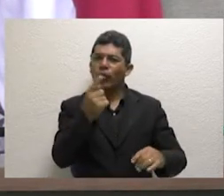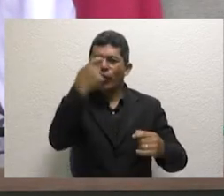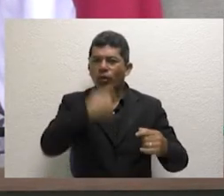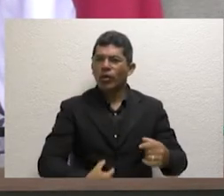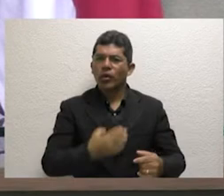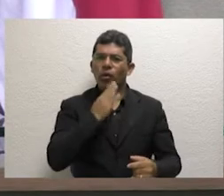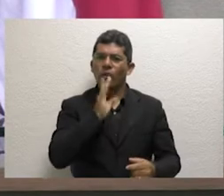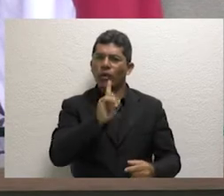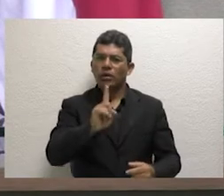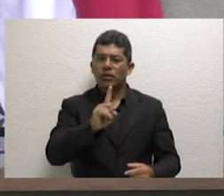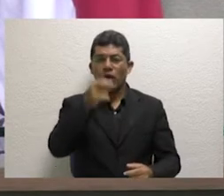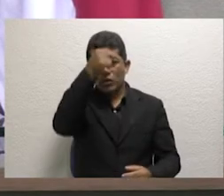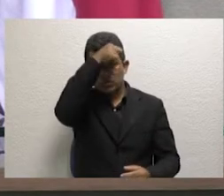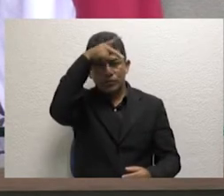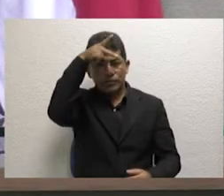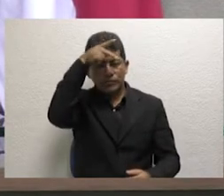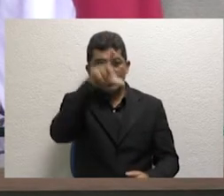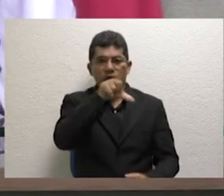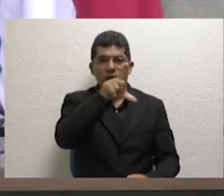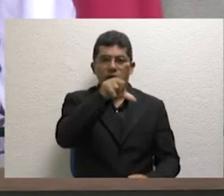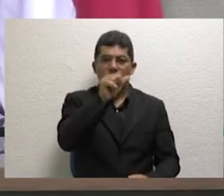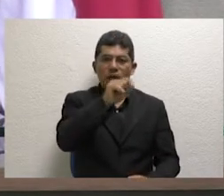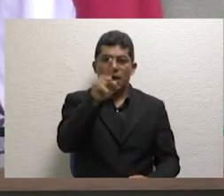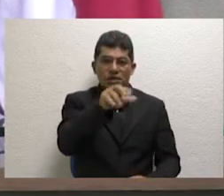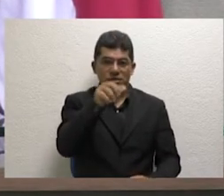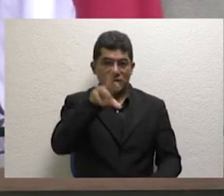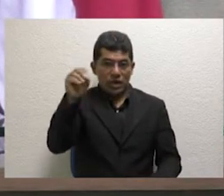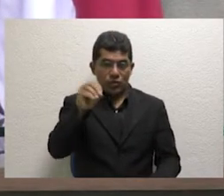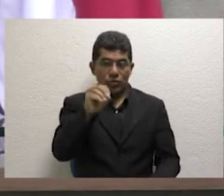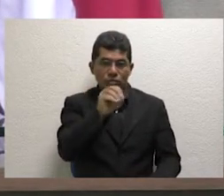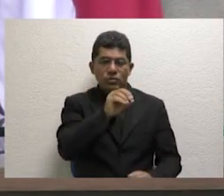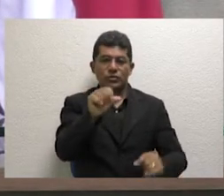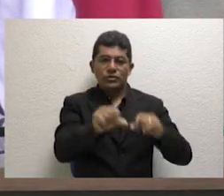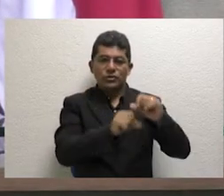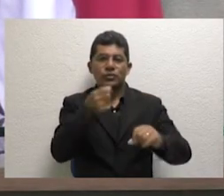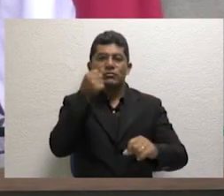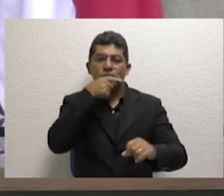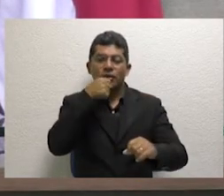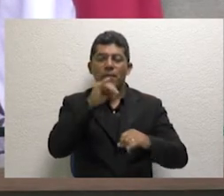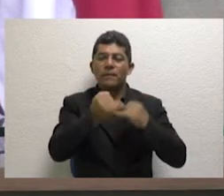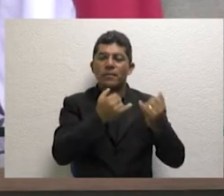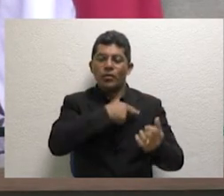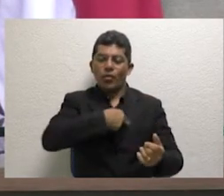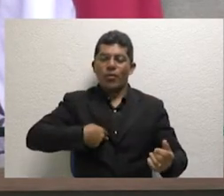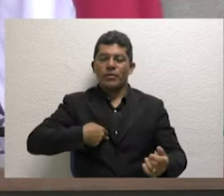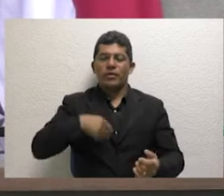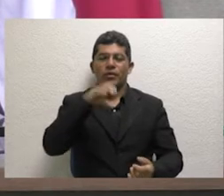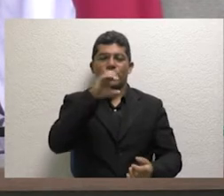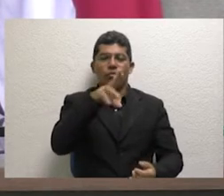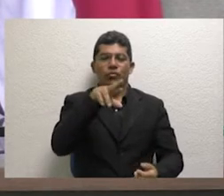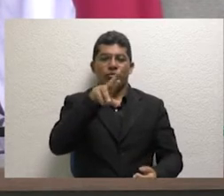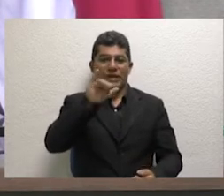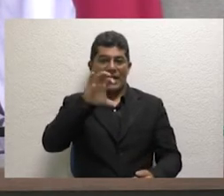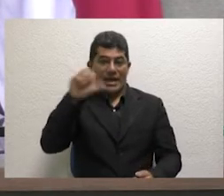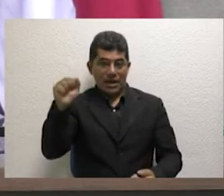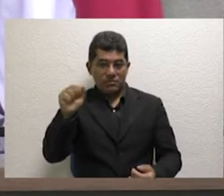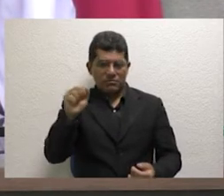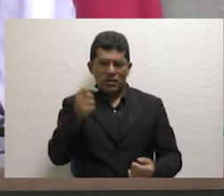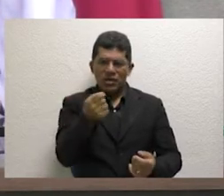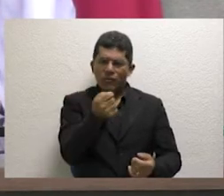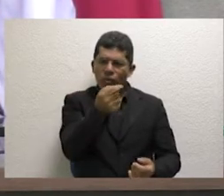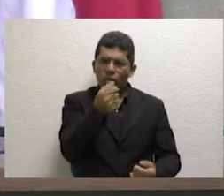eu sou o prefeito Lázaro conhecido por Curica há poucos dias eu fui acusado aqui nessa casa